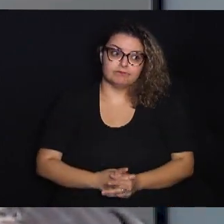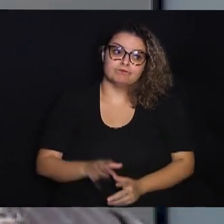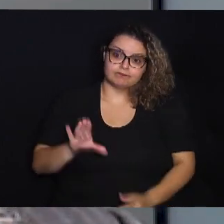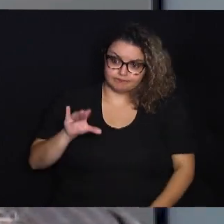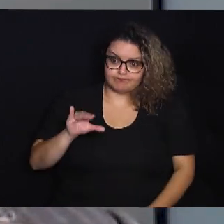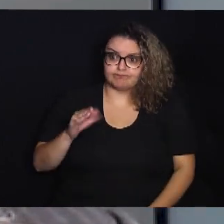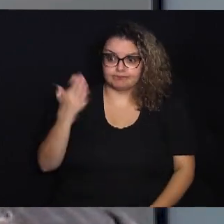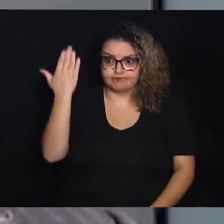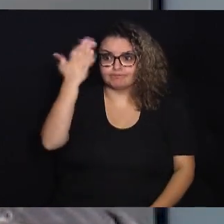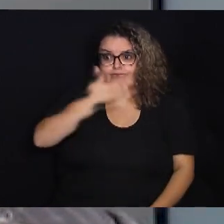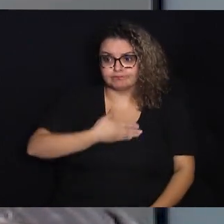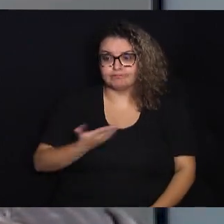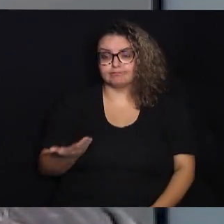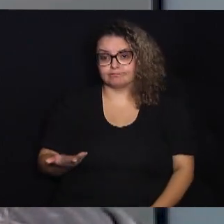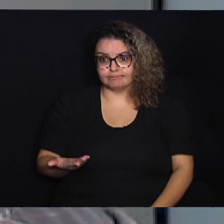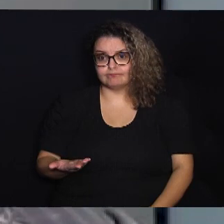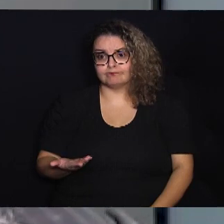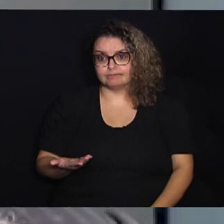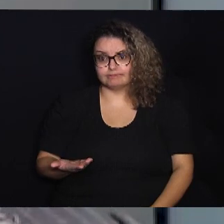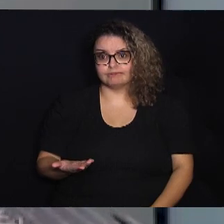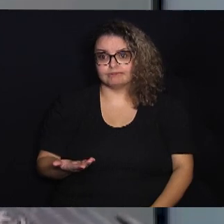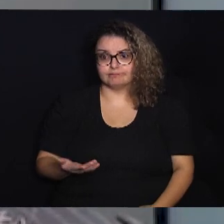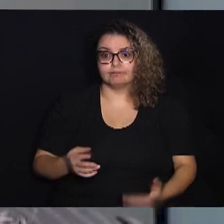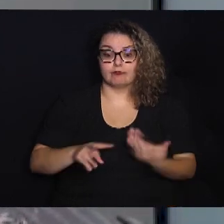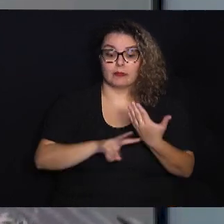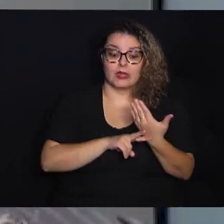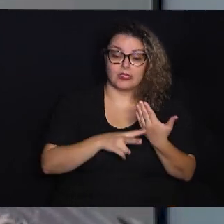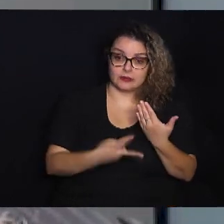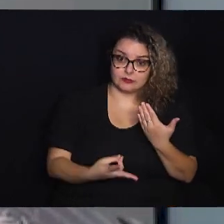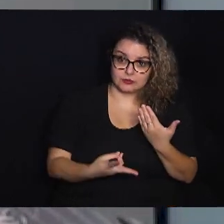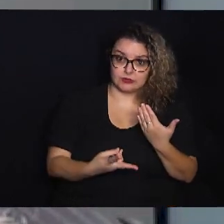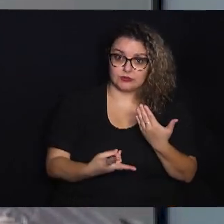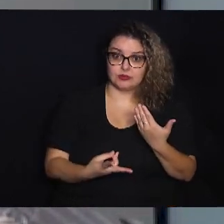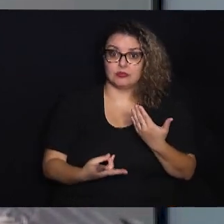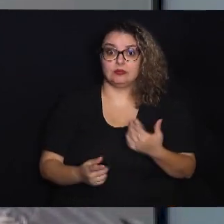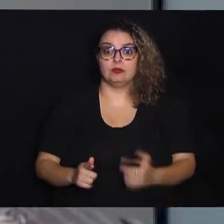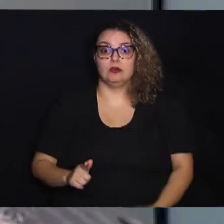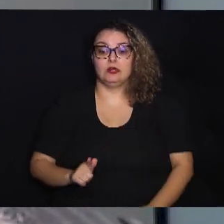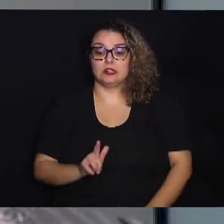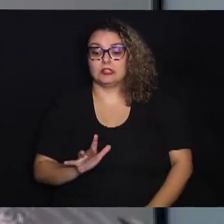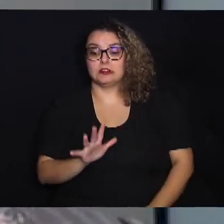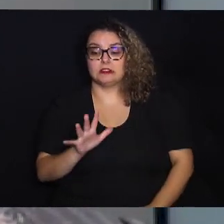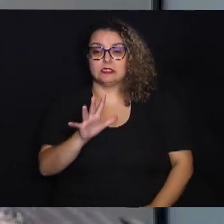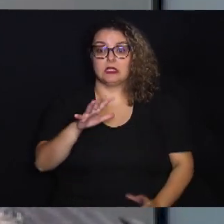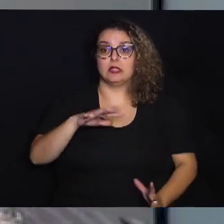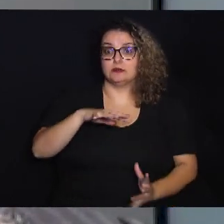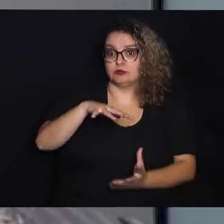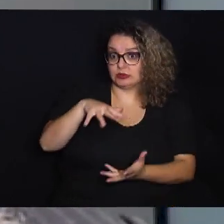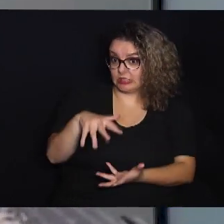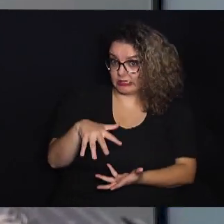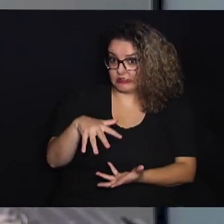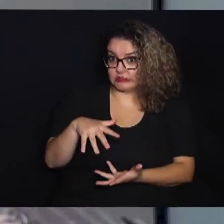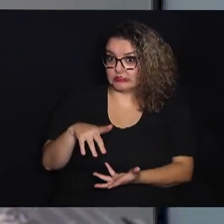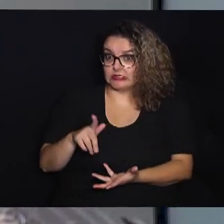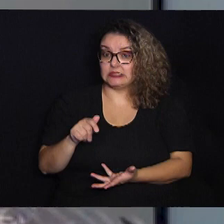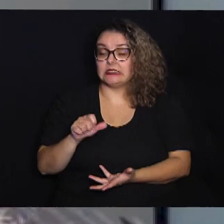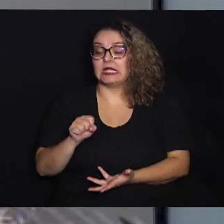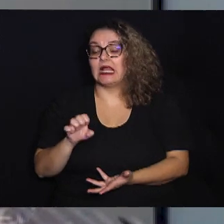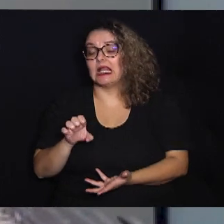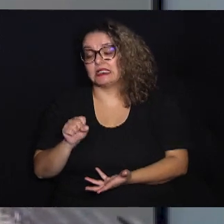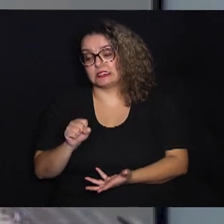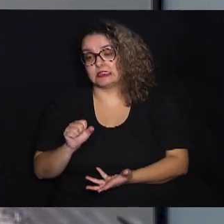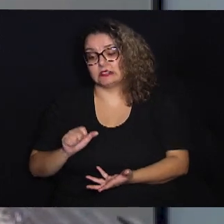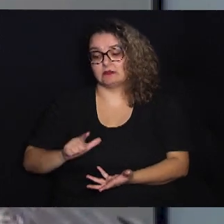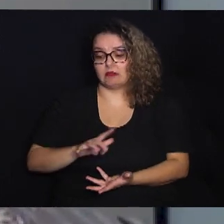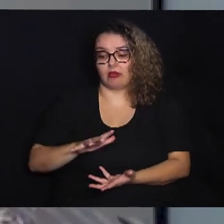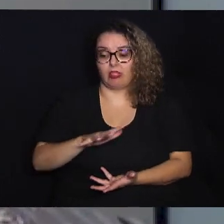é cientificamente comprovado, né, esse efeito desses elementos na atmosfera, né? Esses